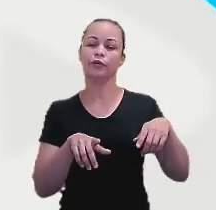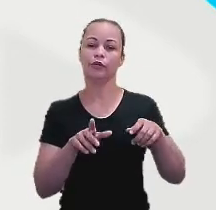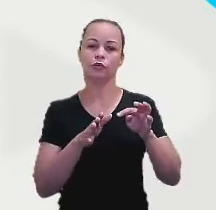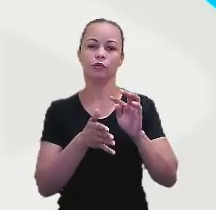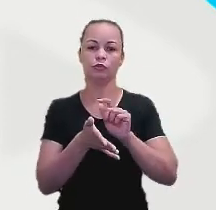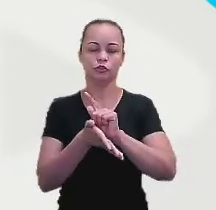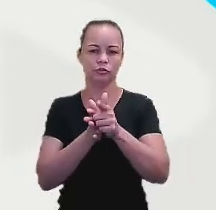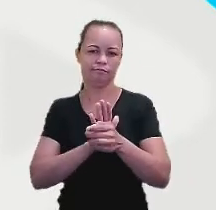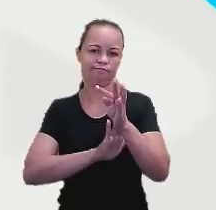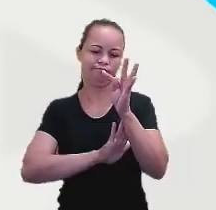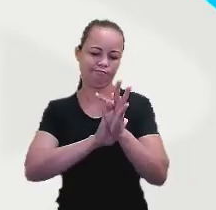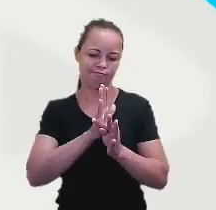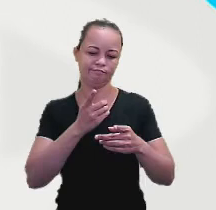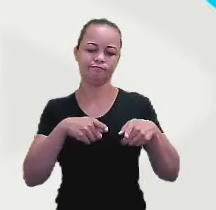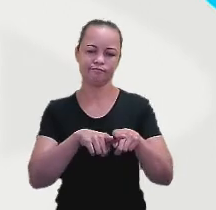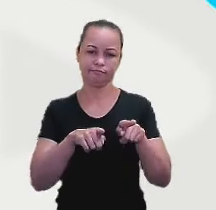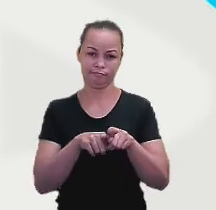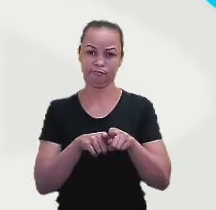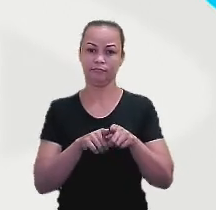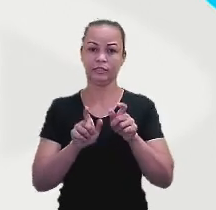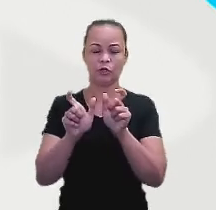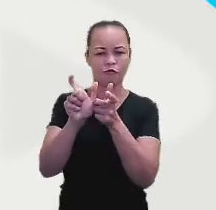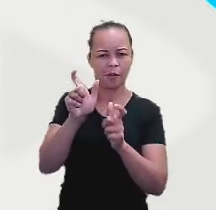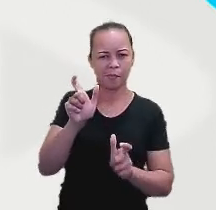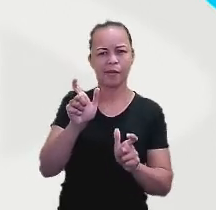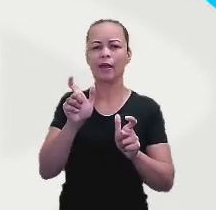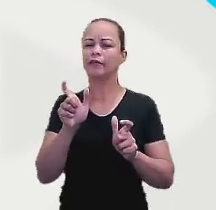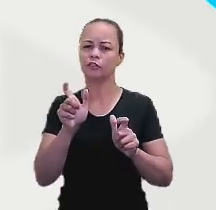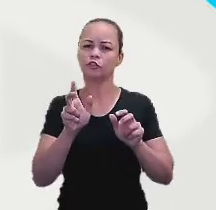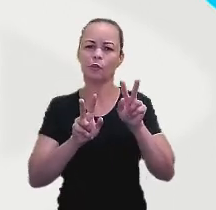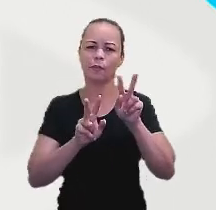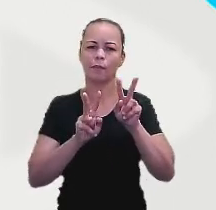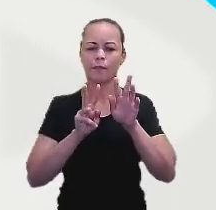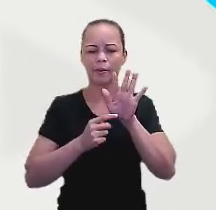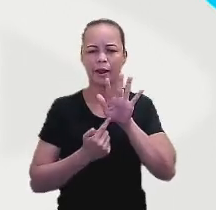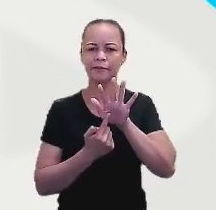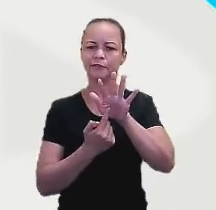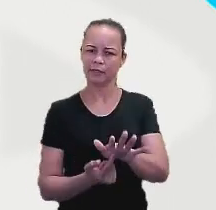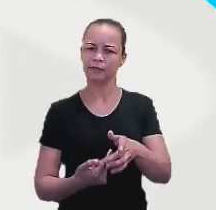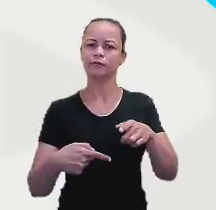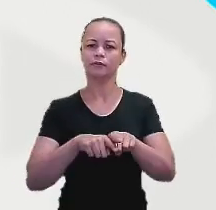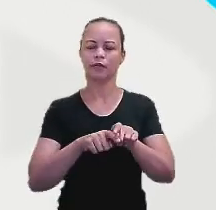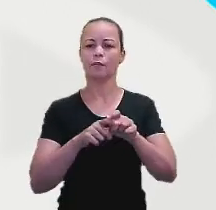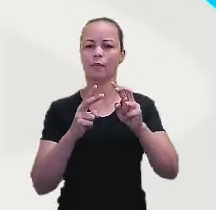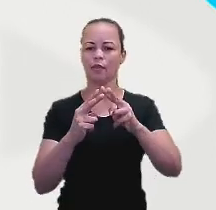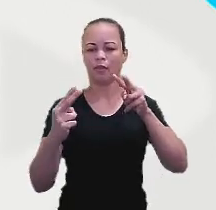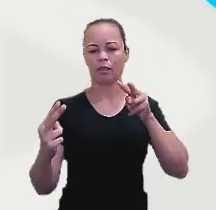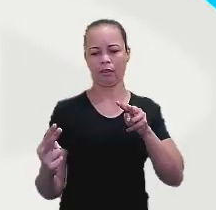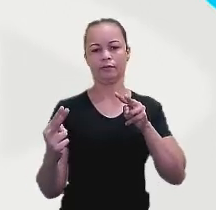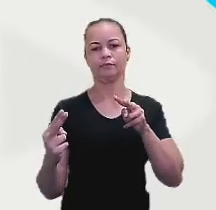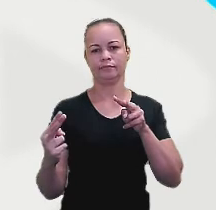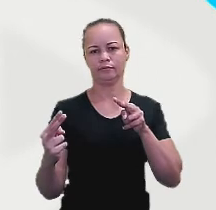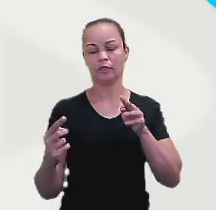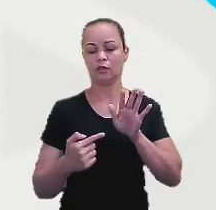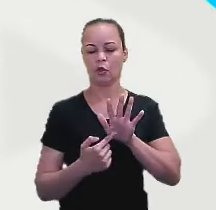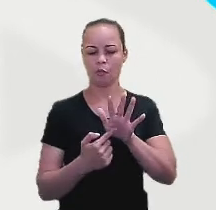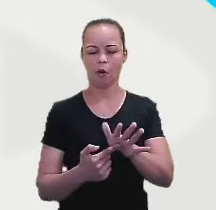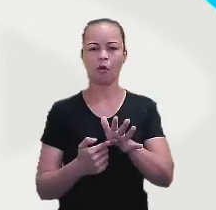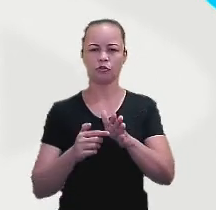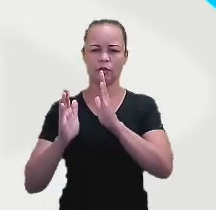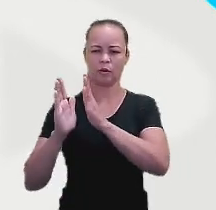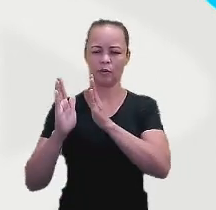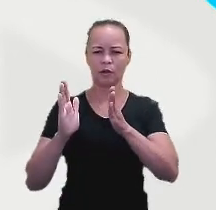disponíveis, os verbetes eles estão presentes aí no mundo virtual. Então, eu trouxe aqui algumas bibliotecas, né,